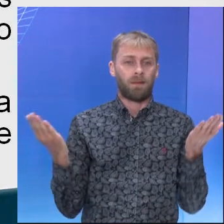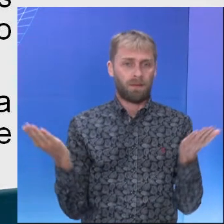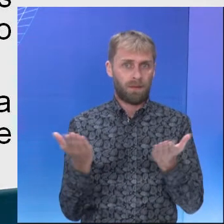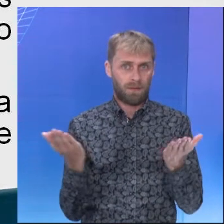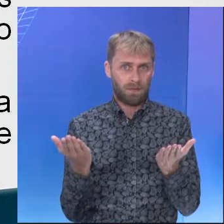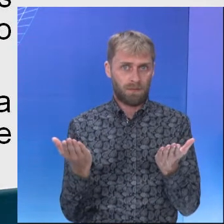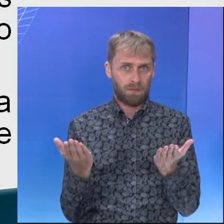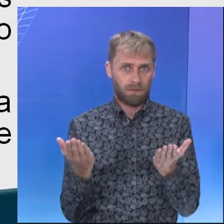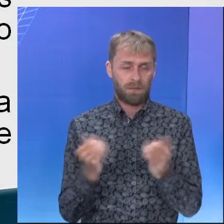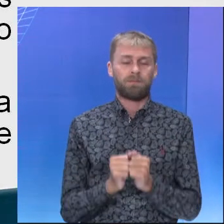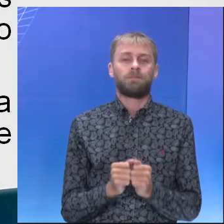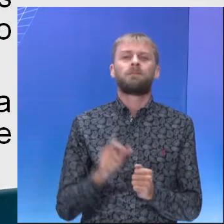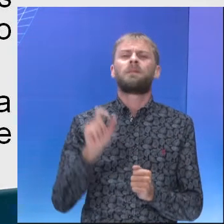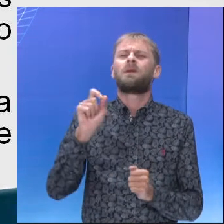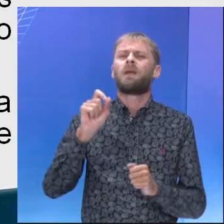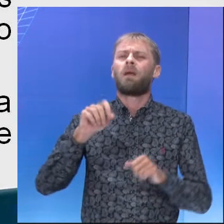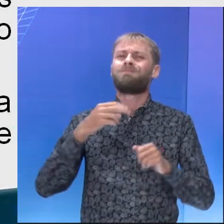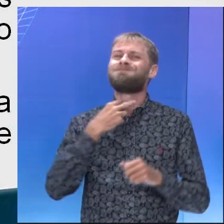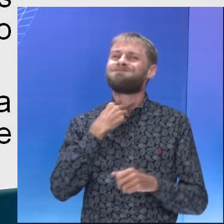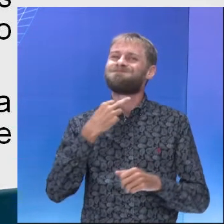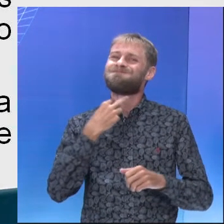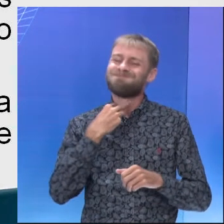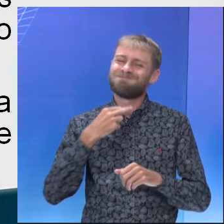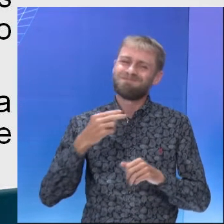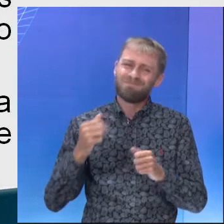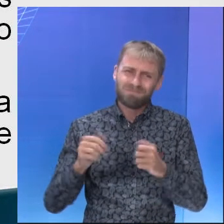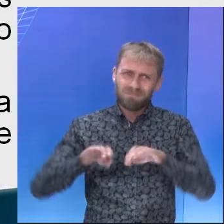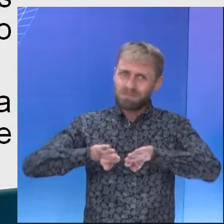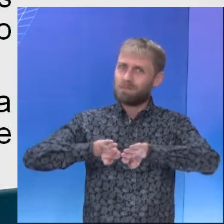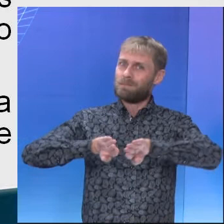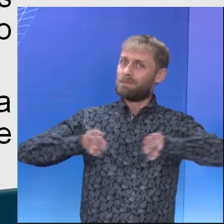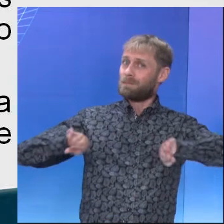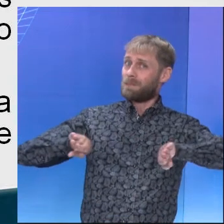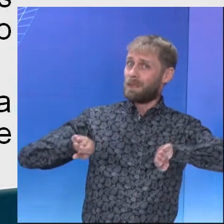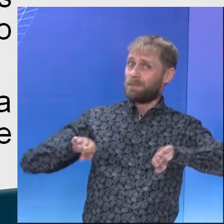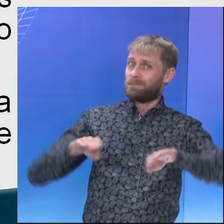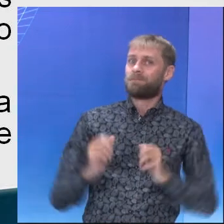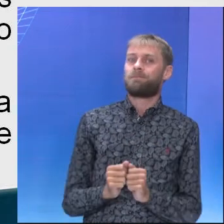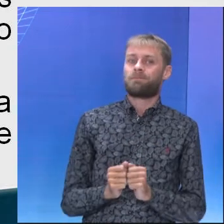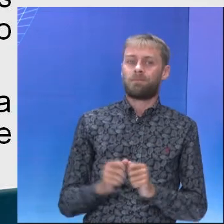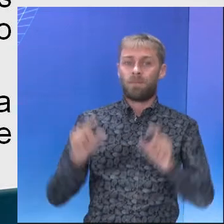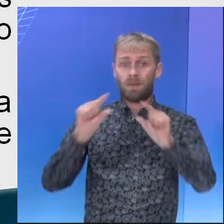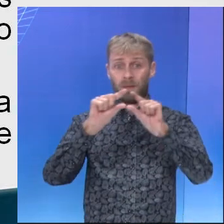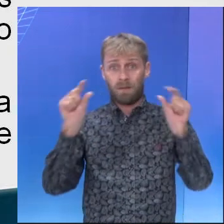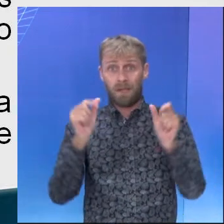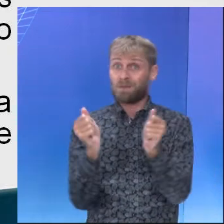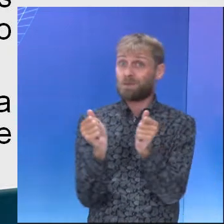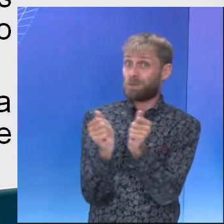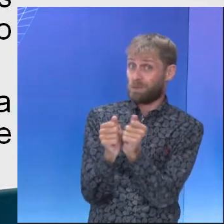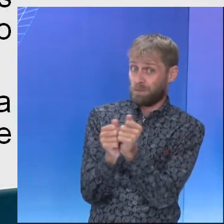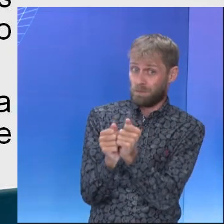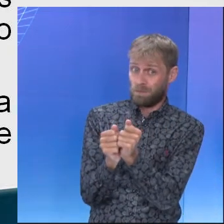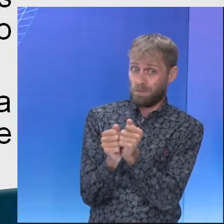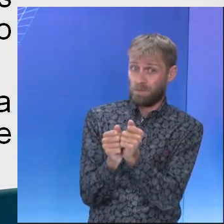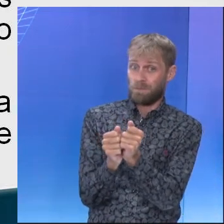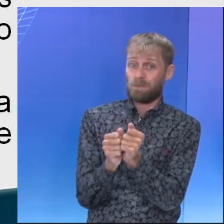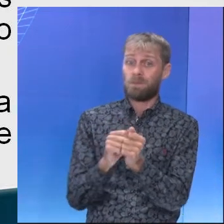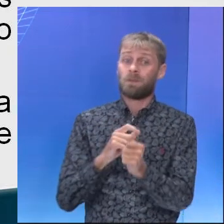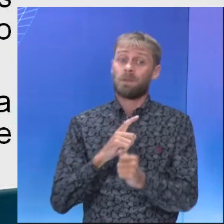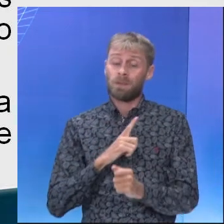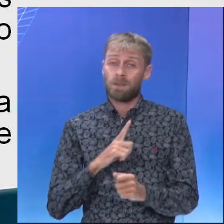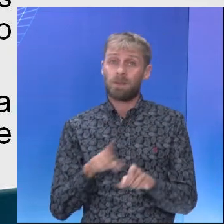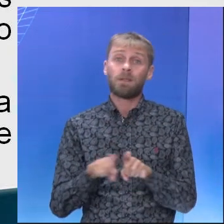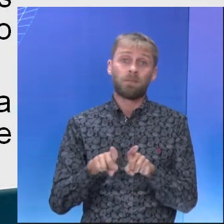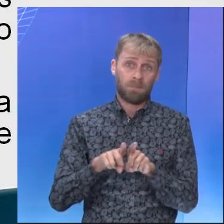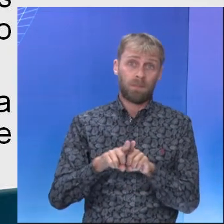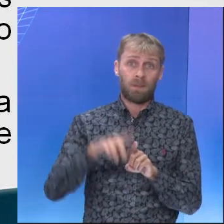Agora, veremos quais são os inseparable verbs. Como que é que eles funcionam? Os inseparable phrasal verbs, também chamados de prepositional